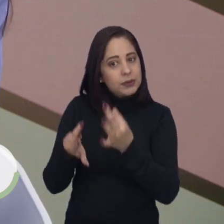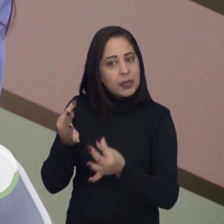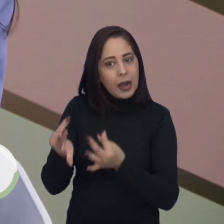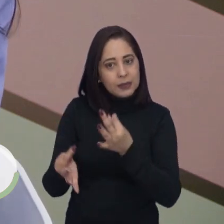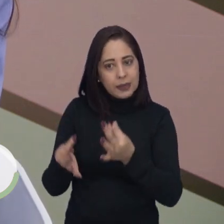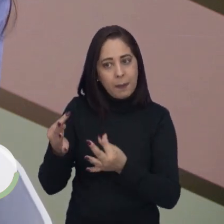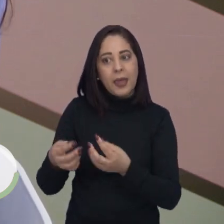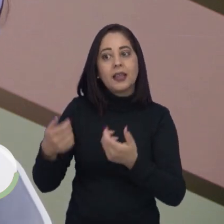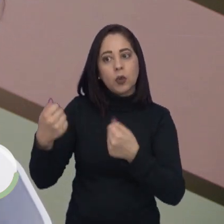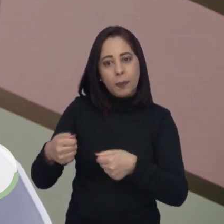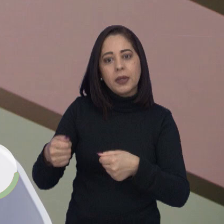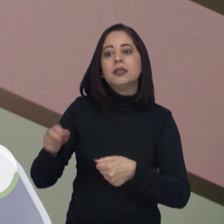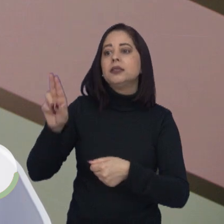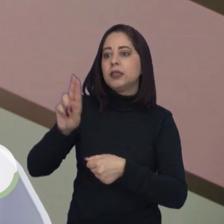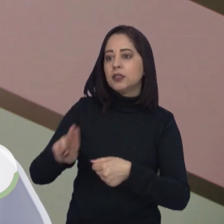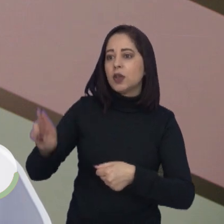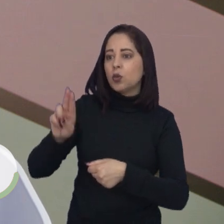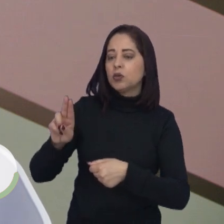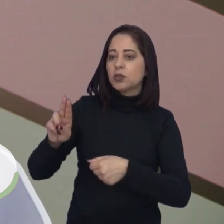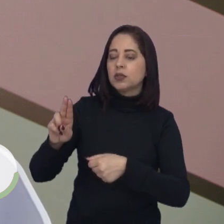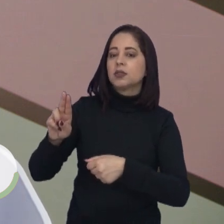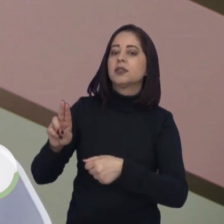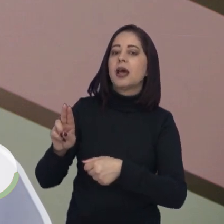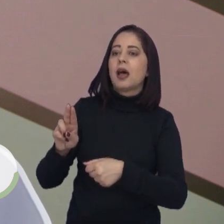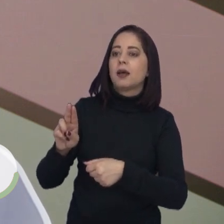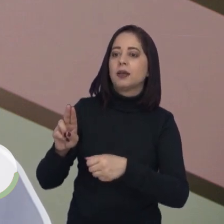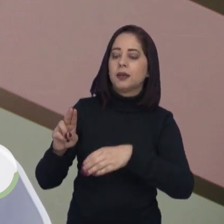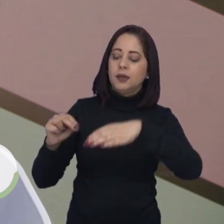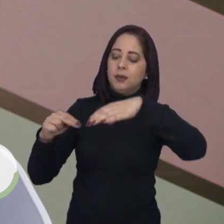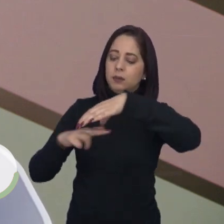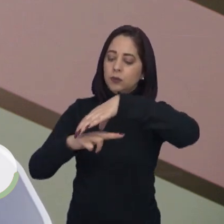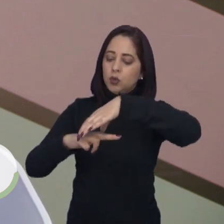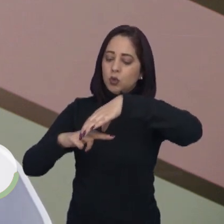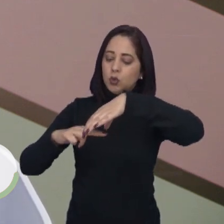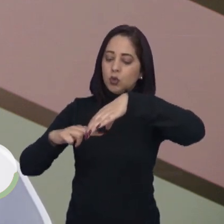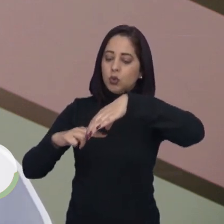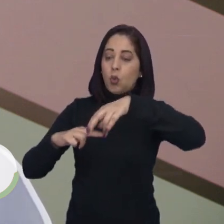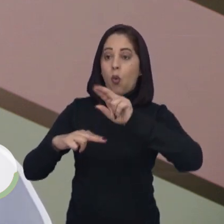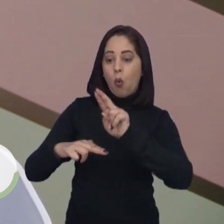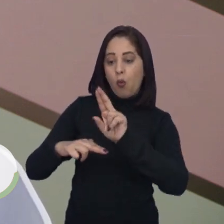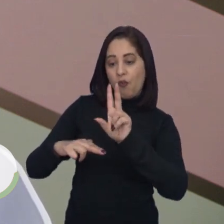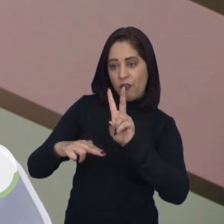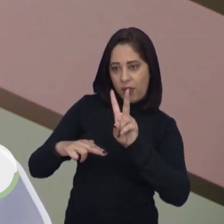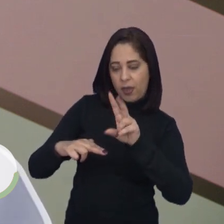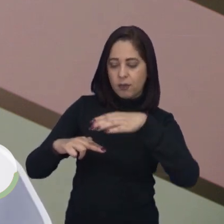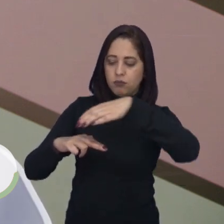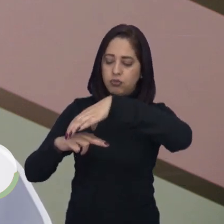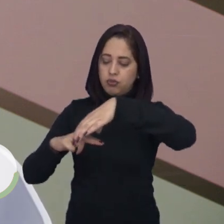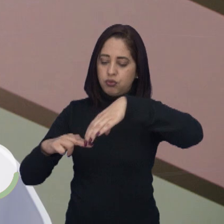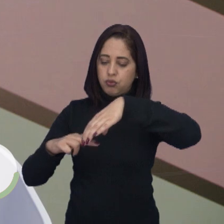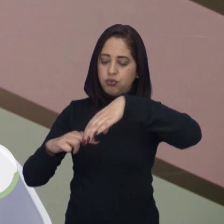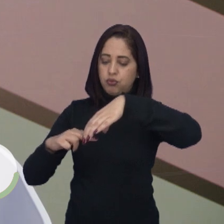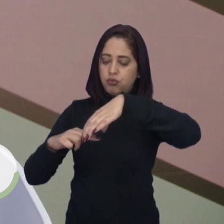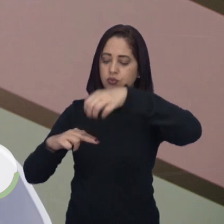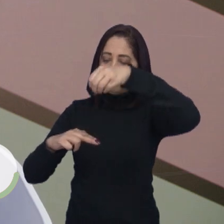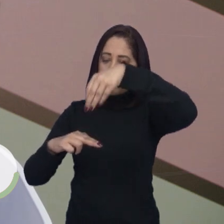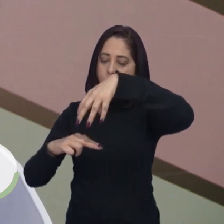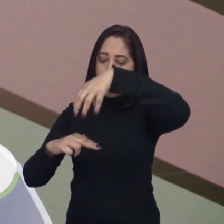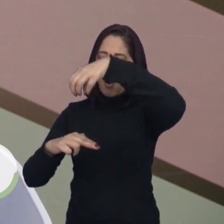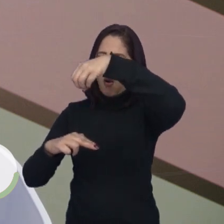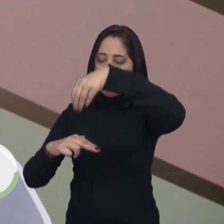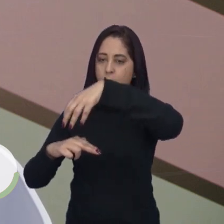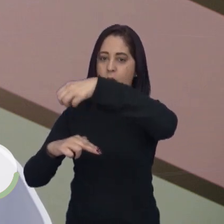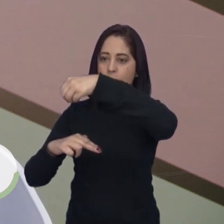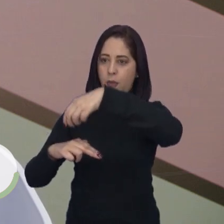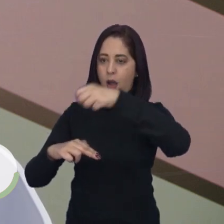com radiação ultravioleta. Porém, aquele tratamento com ultravioleta, ele deve